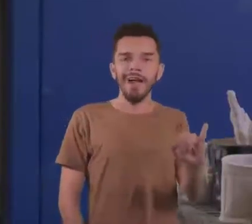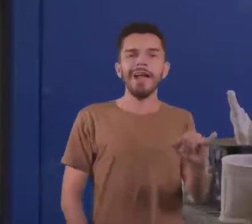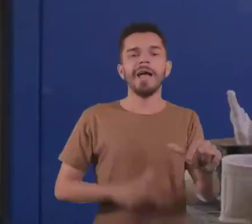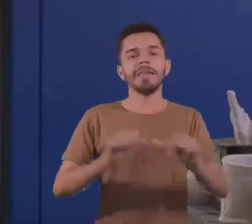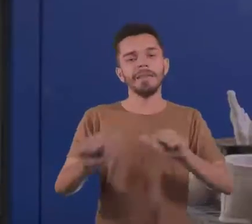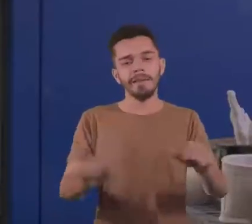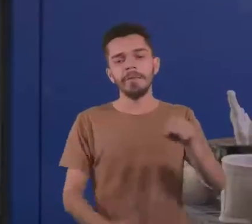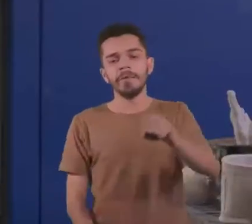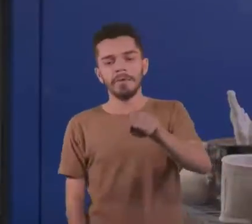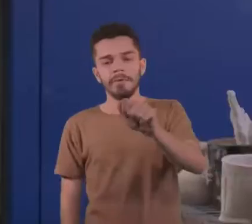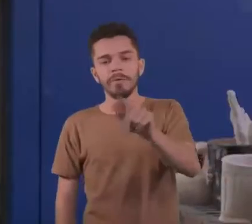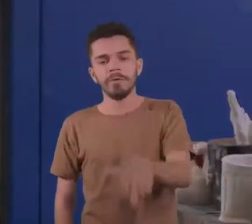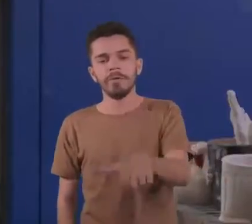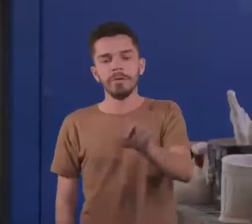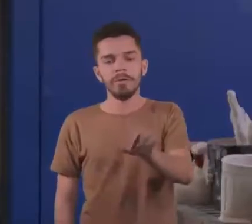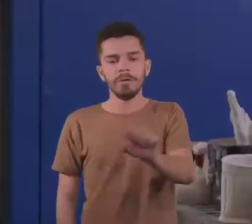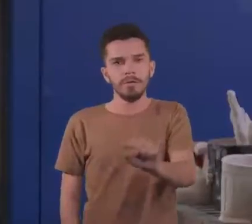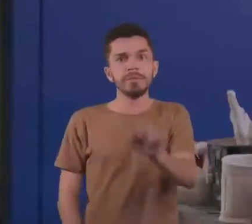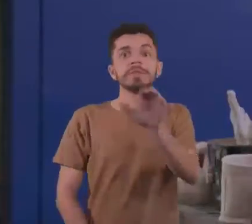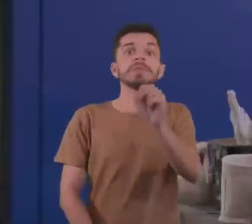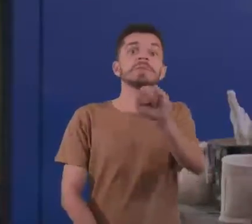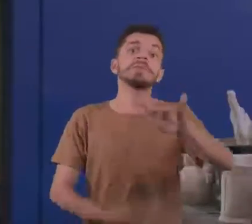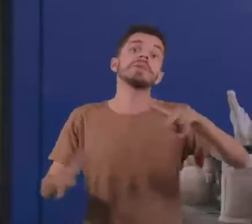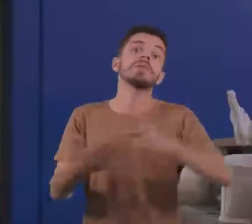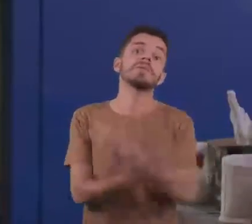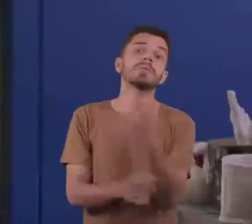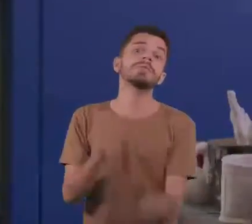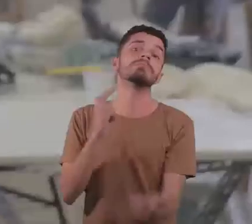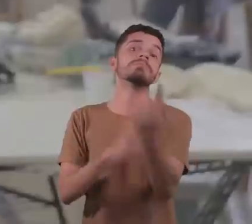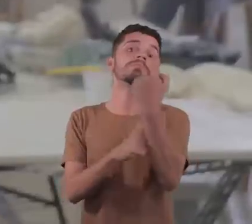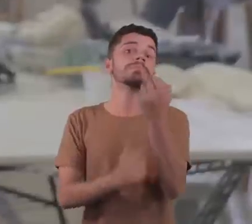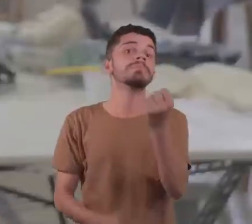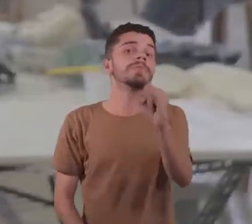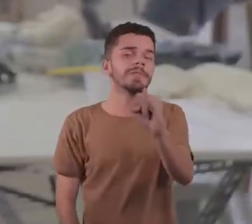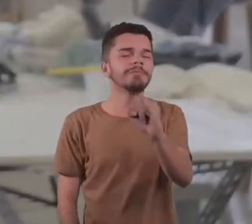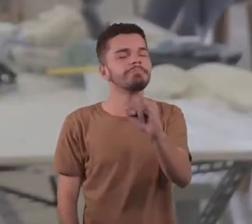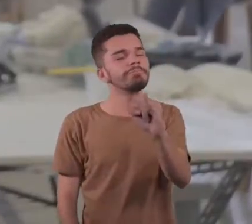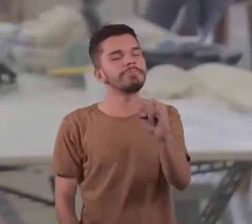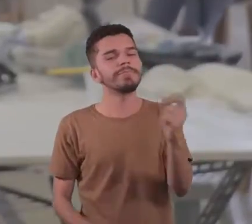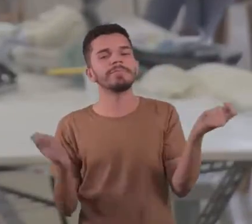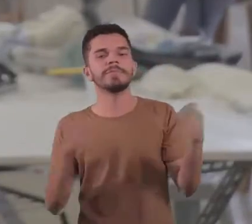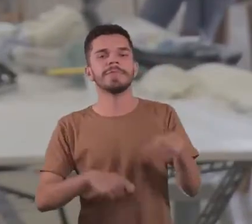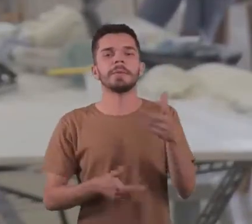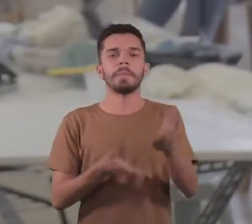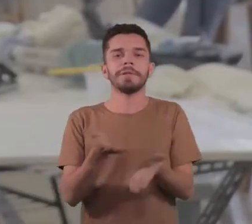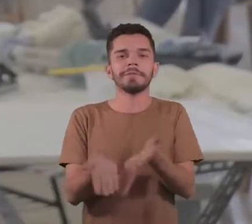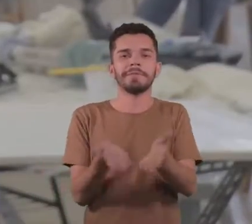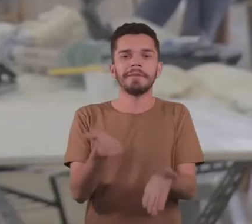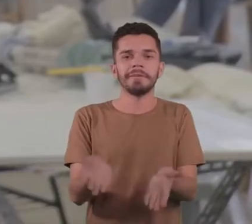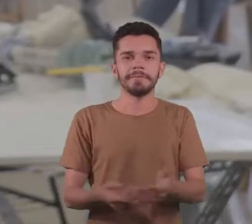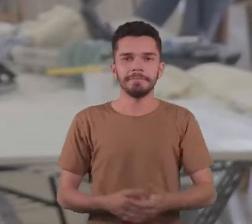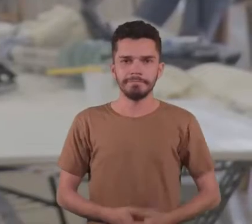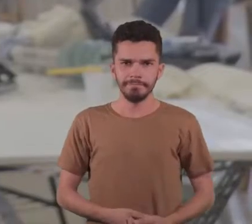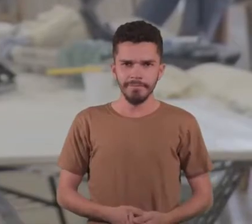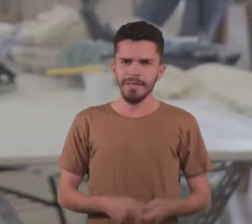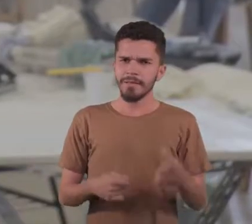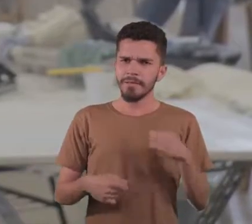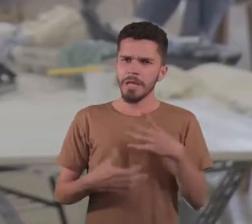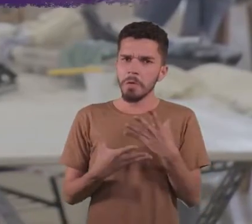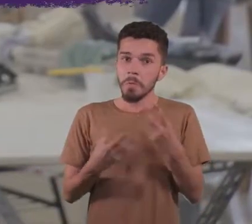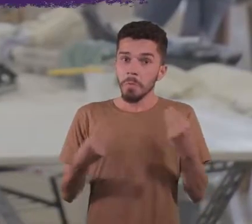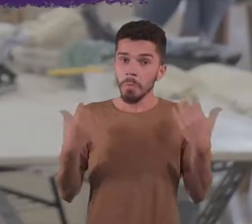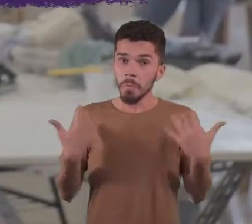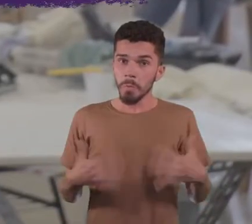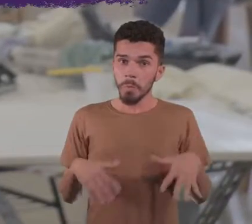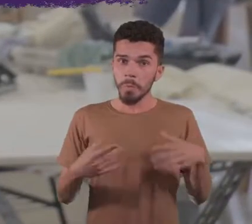estiver lidando com seus alunos e tiver que lidar com coisas inesperadas. Existe muito projeto de pesquisa, projeto de extensão e